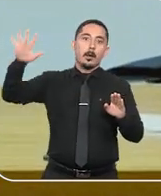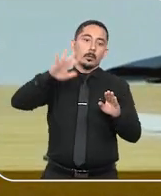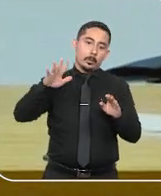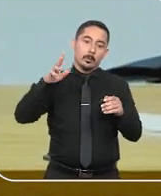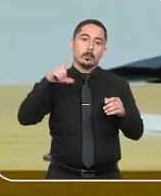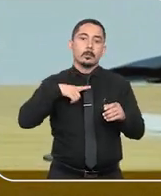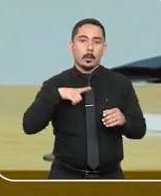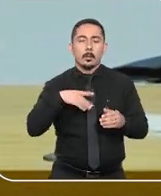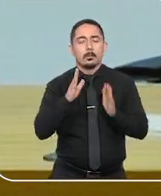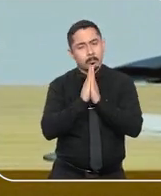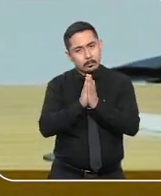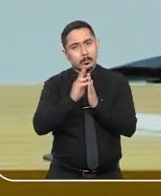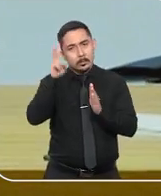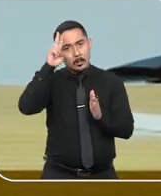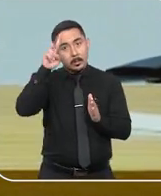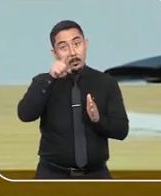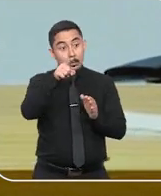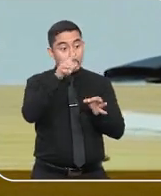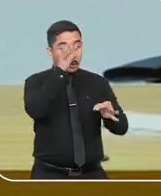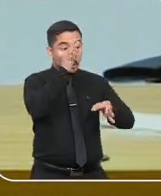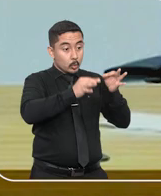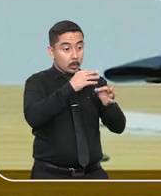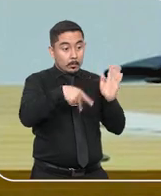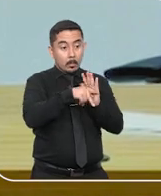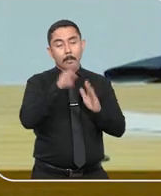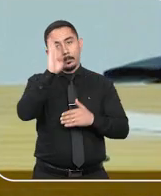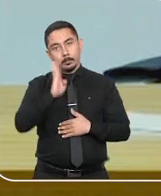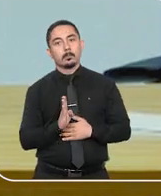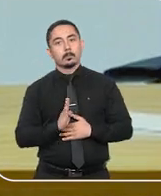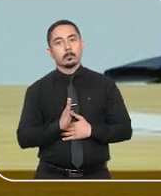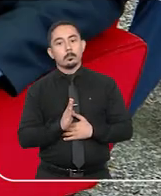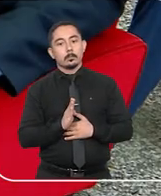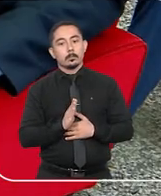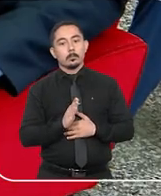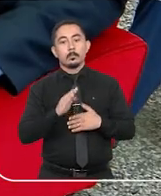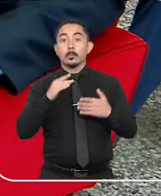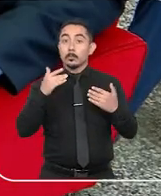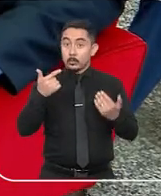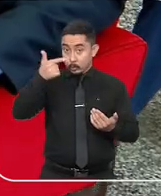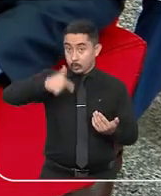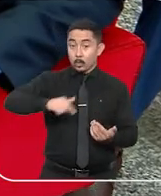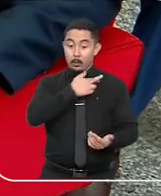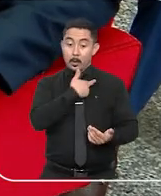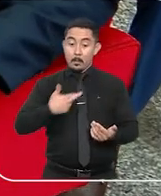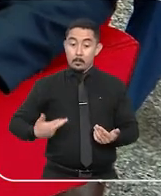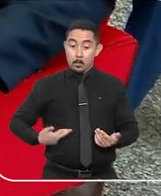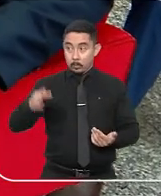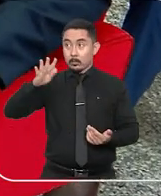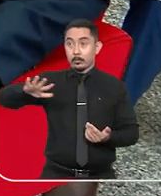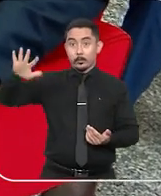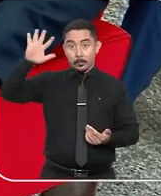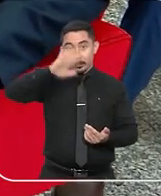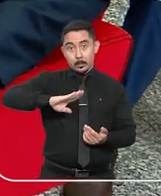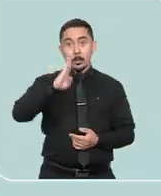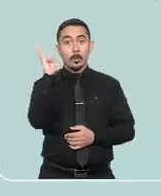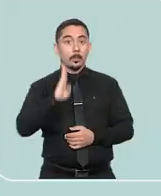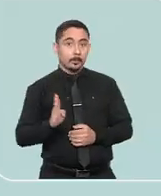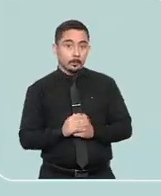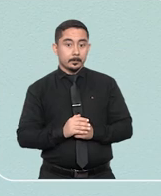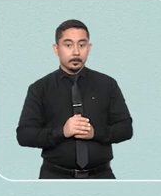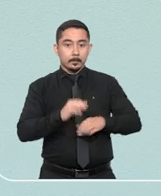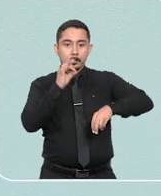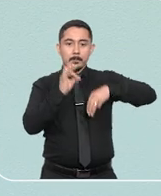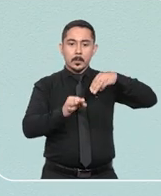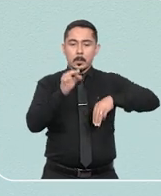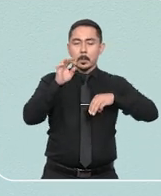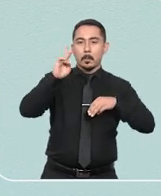magistratura nacional. Lembrem disso. Vocês são juízes do Brasil, melhor dizendo, da República Federativa do Brasil. O ministro